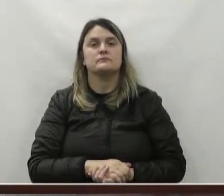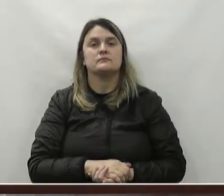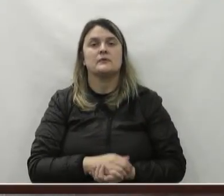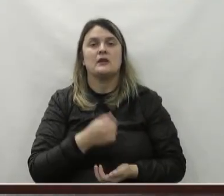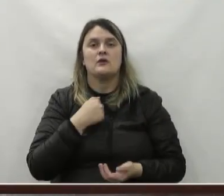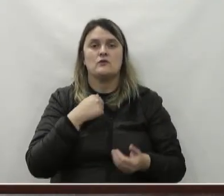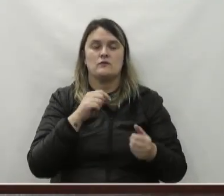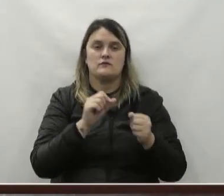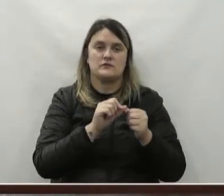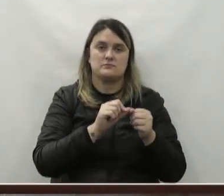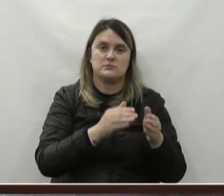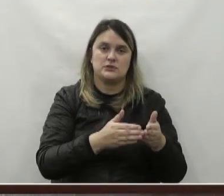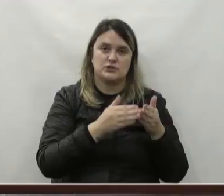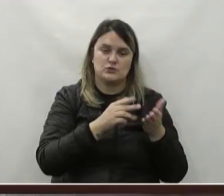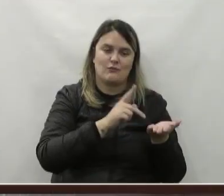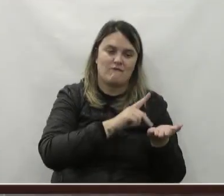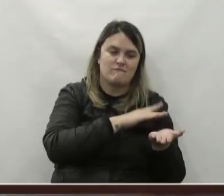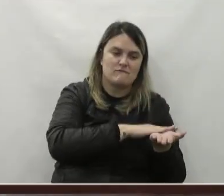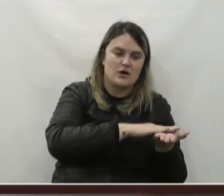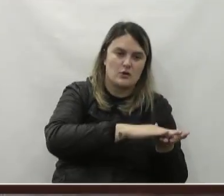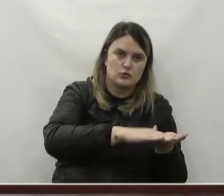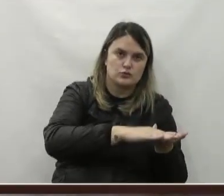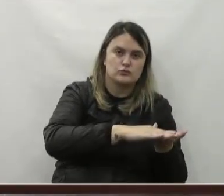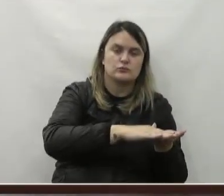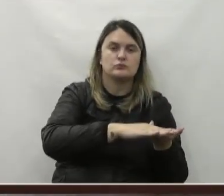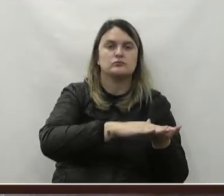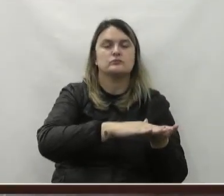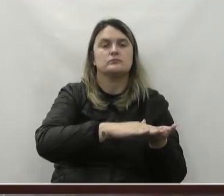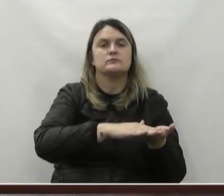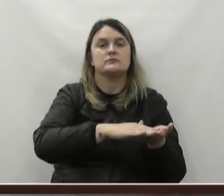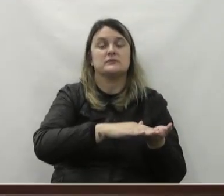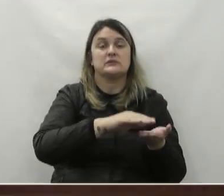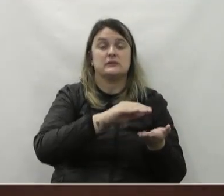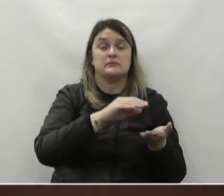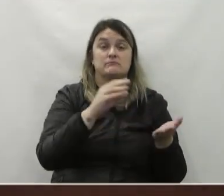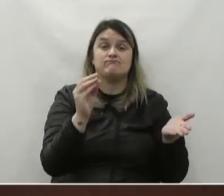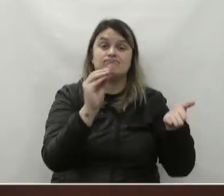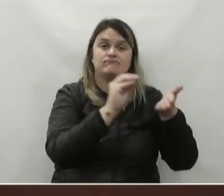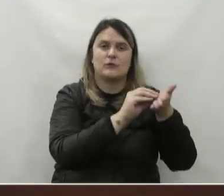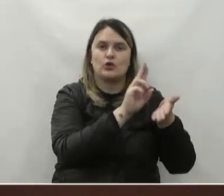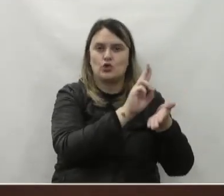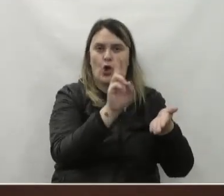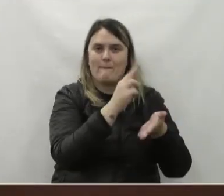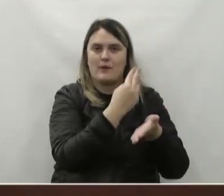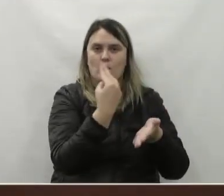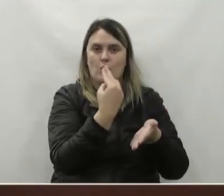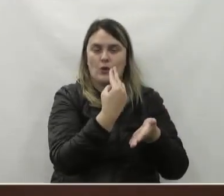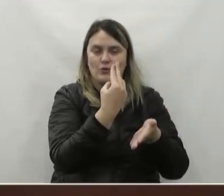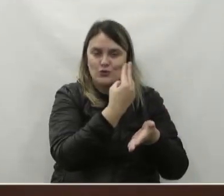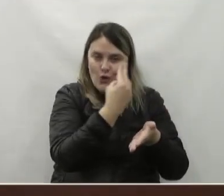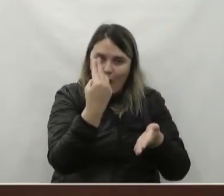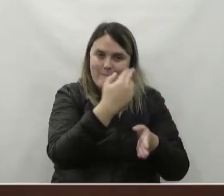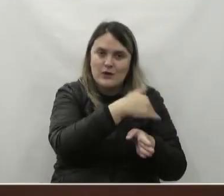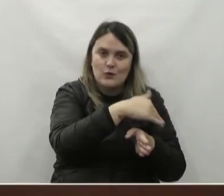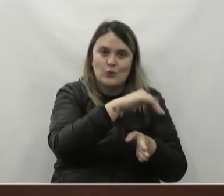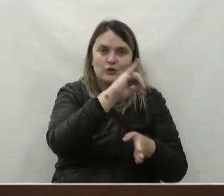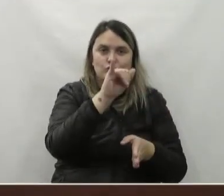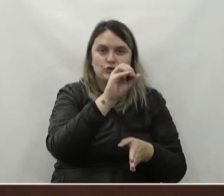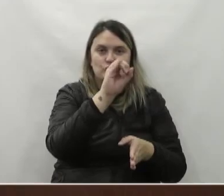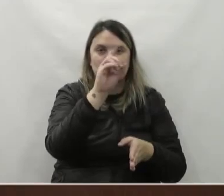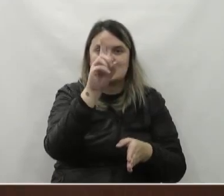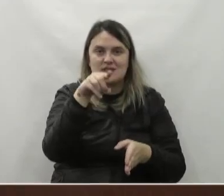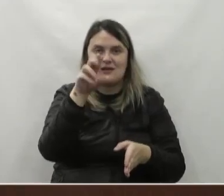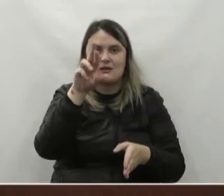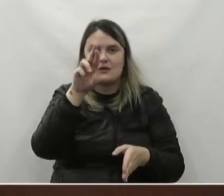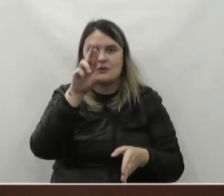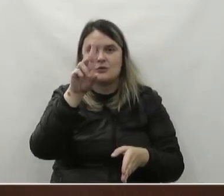a pavimentações. Então, solicitei que fosse possível incluir no programa de pavimentação a rua José Rudnick,